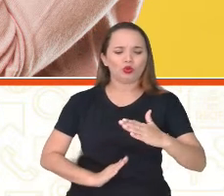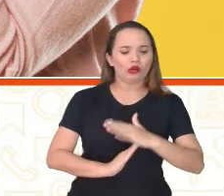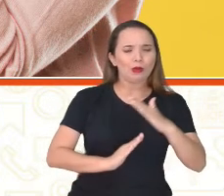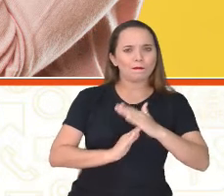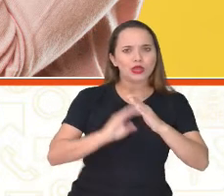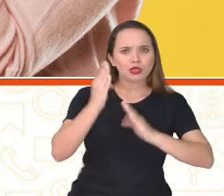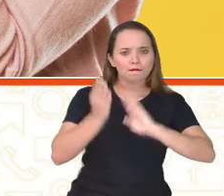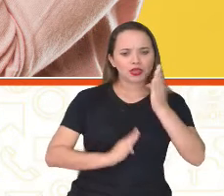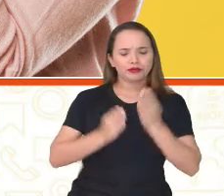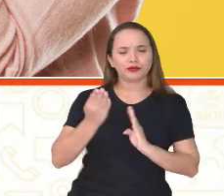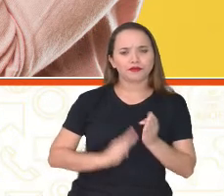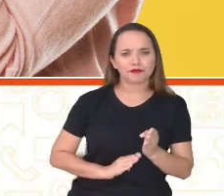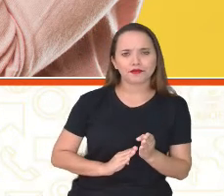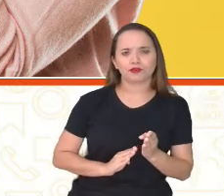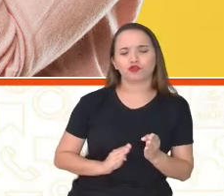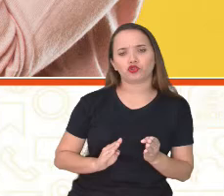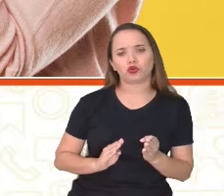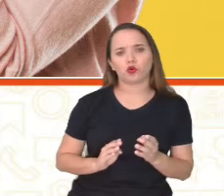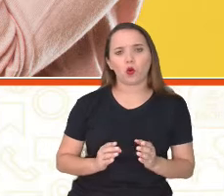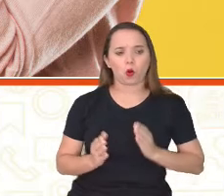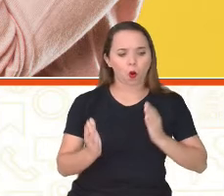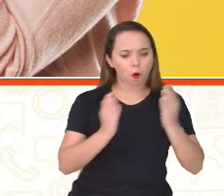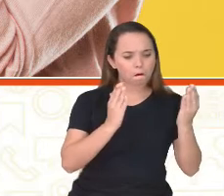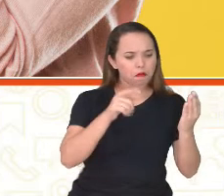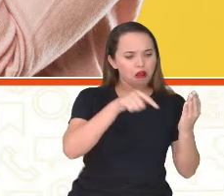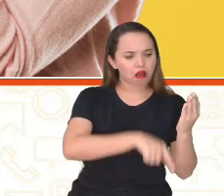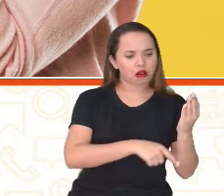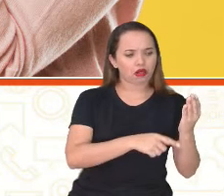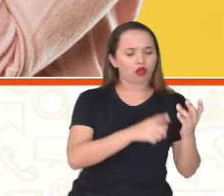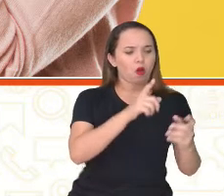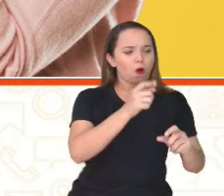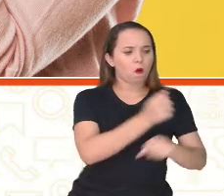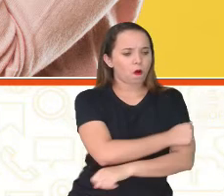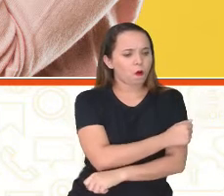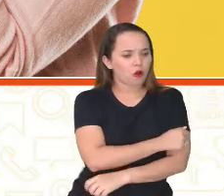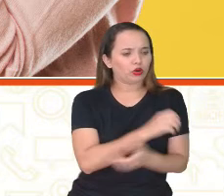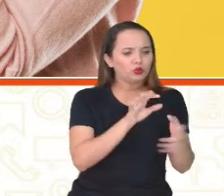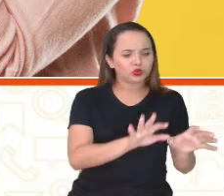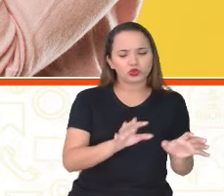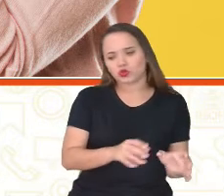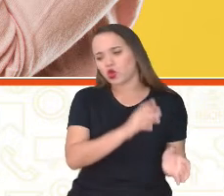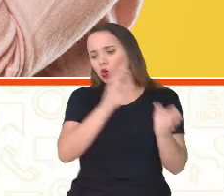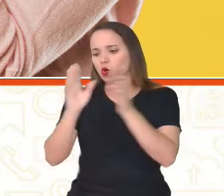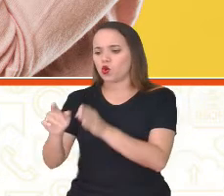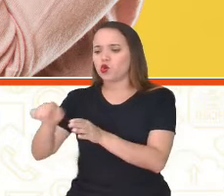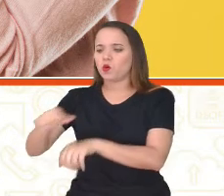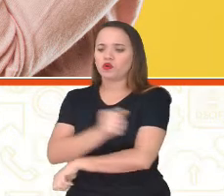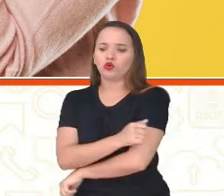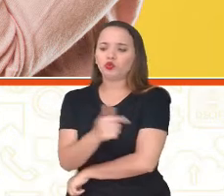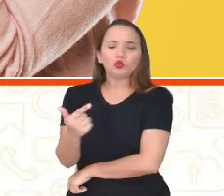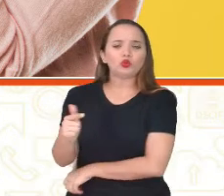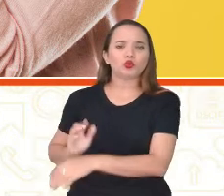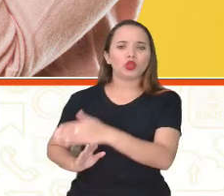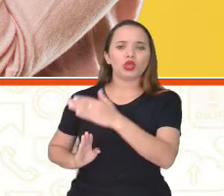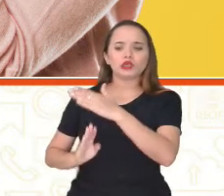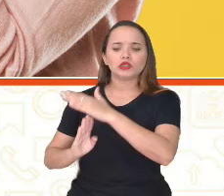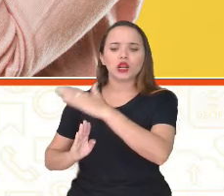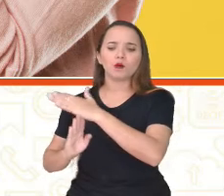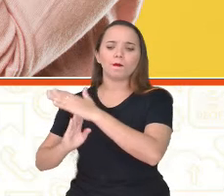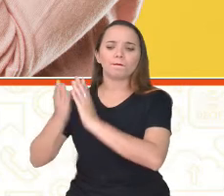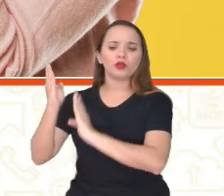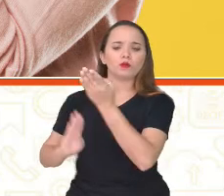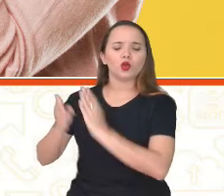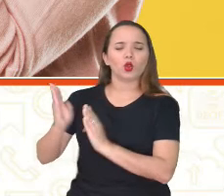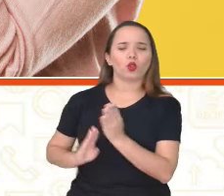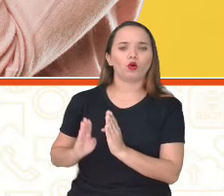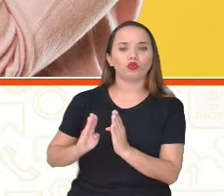com o de sujeitos que trazem as possibilidades orgânicas íntegras, sem comprometimento, dentro do